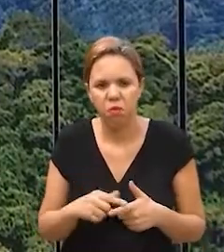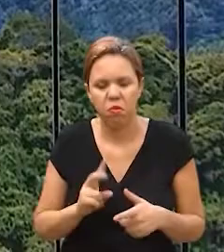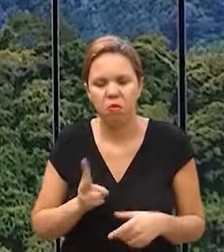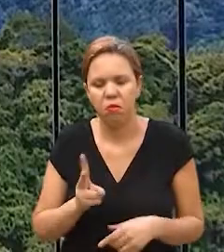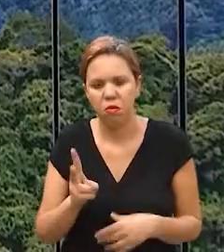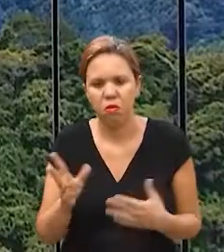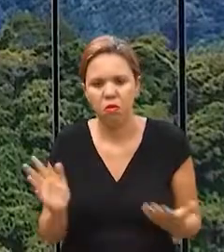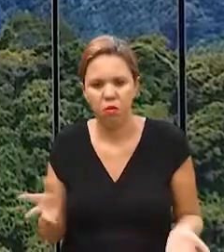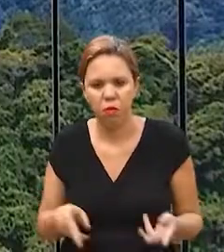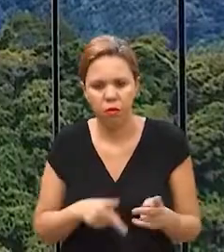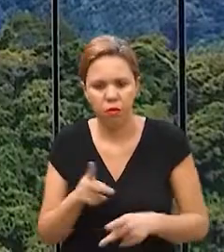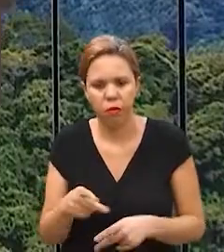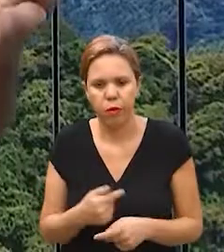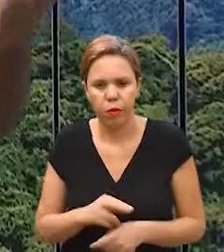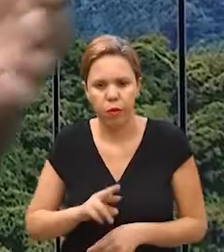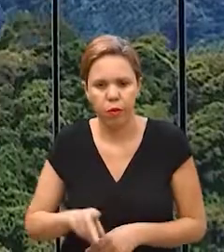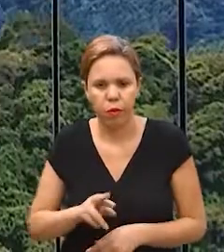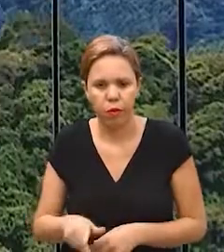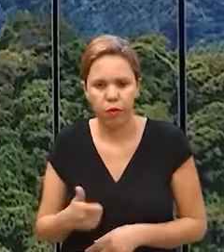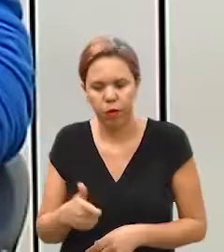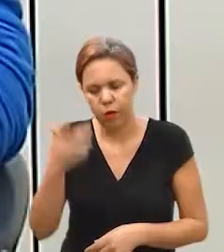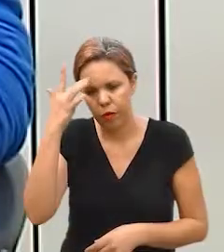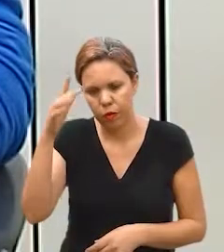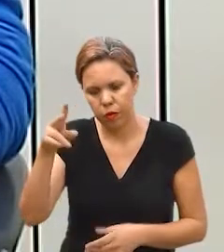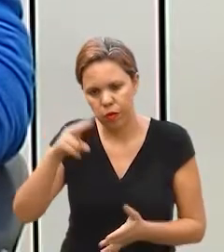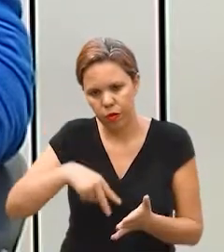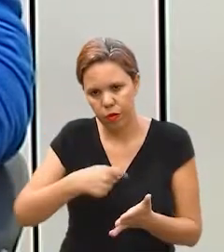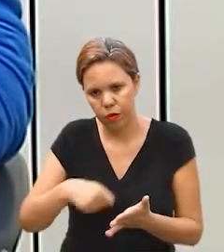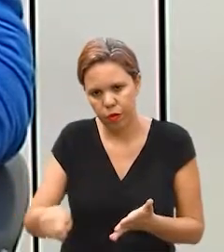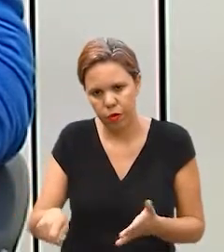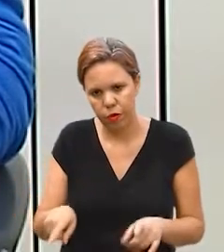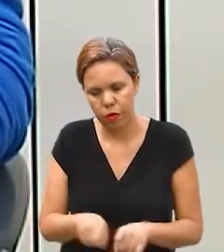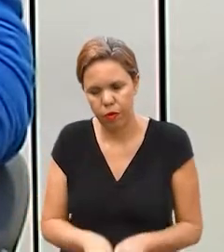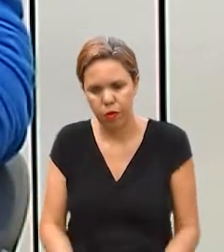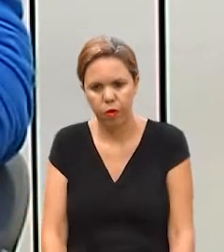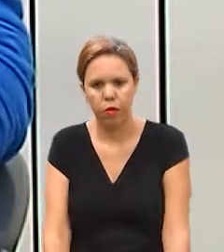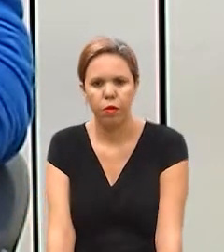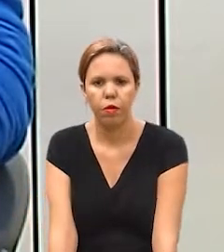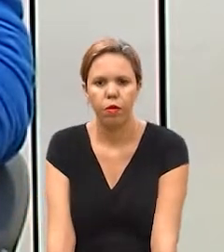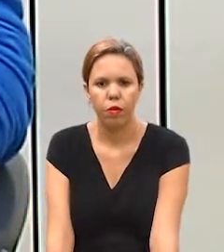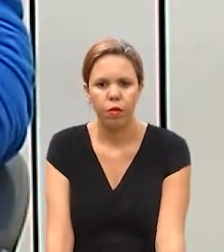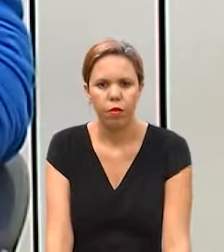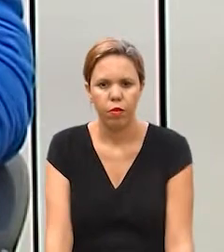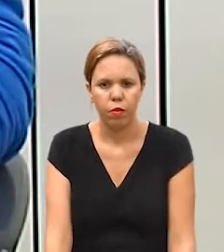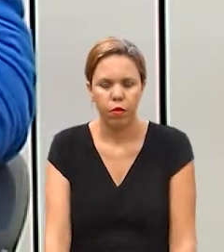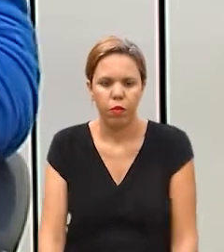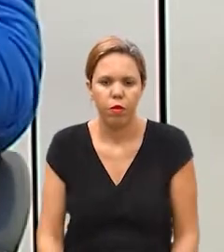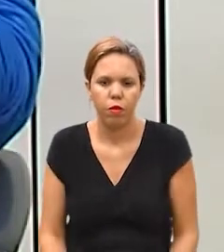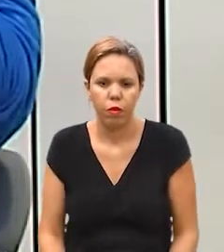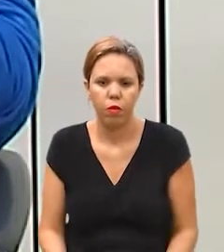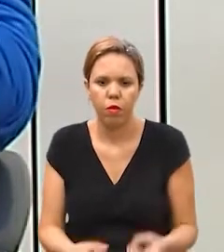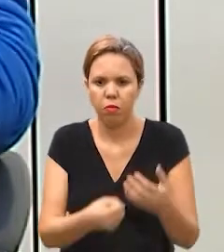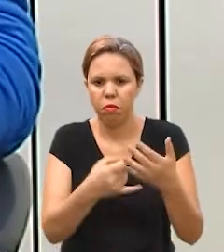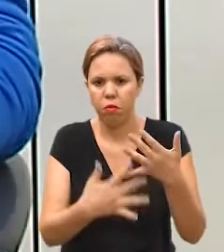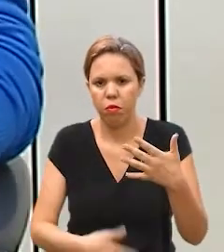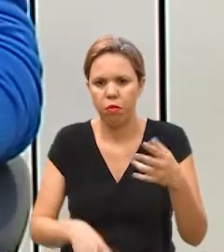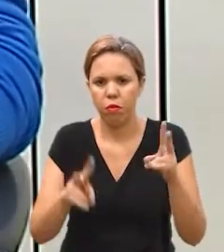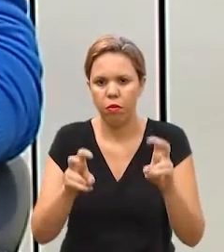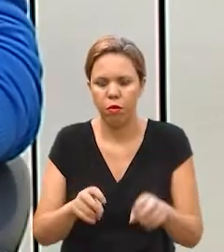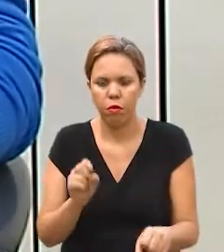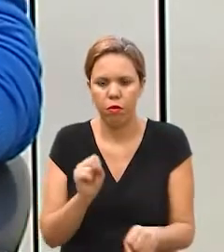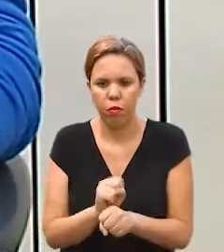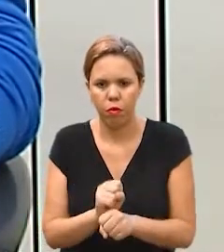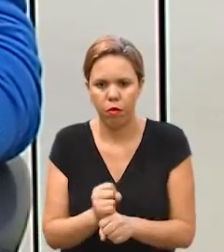que não é alfabetizada, ela fica à margem. A gente ainda tem muito a conversar sobre esse assunto, mas a gente precisa dar uma pausa agora